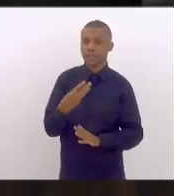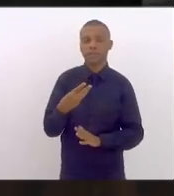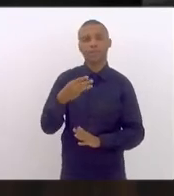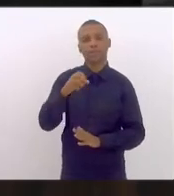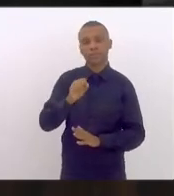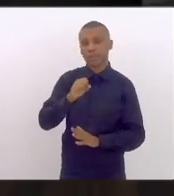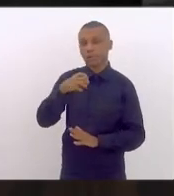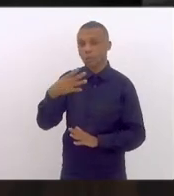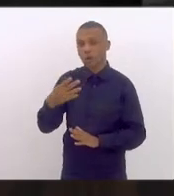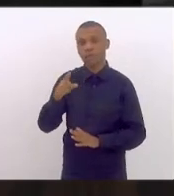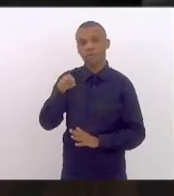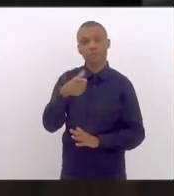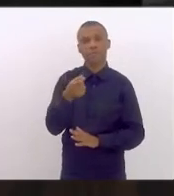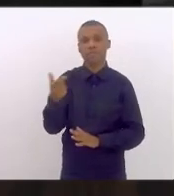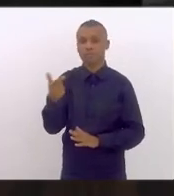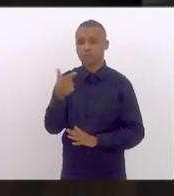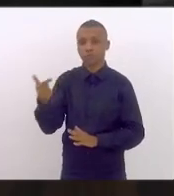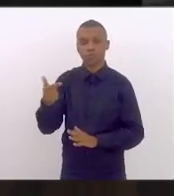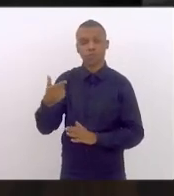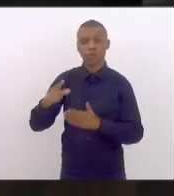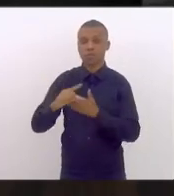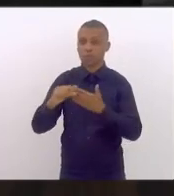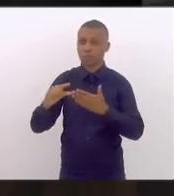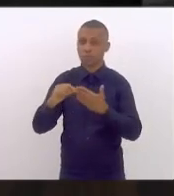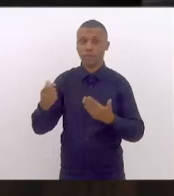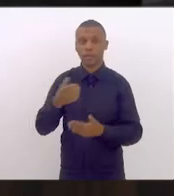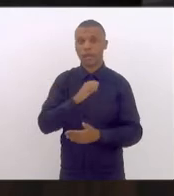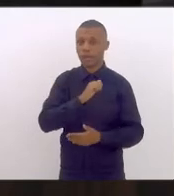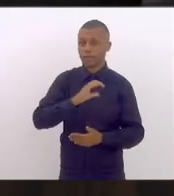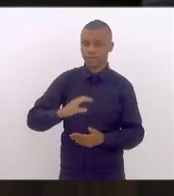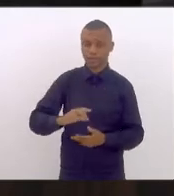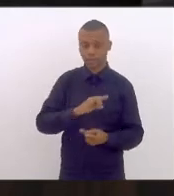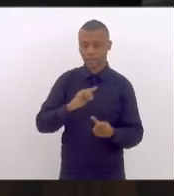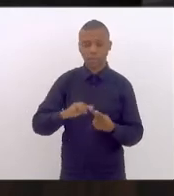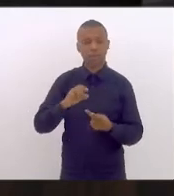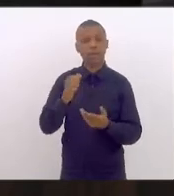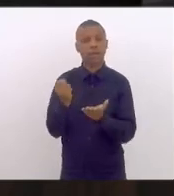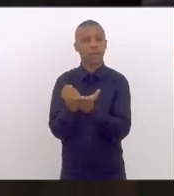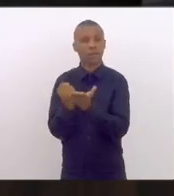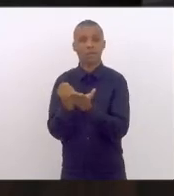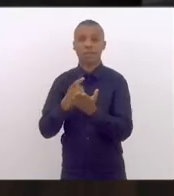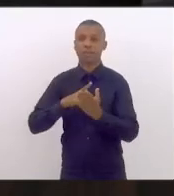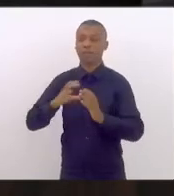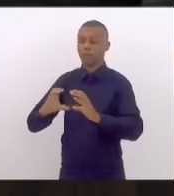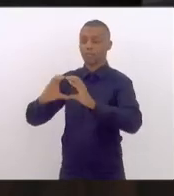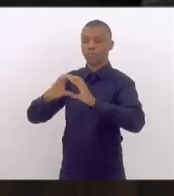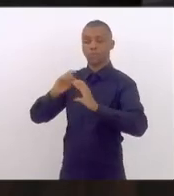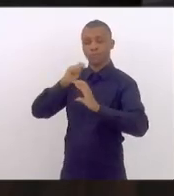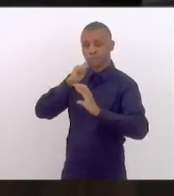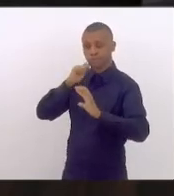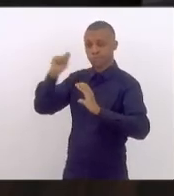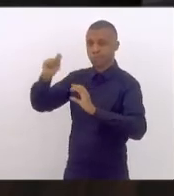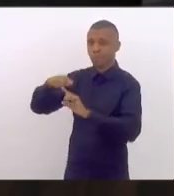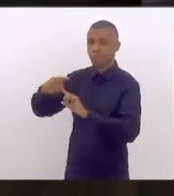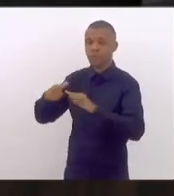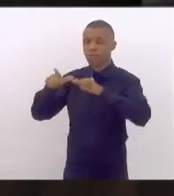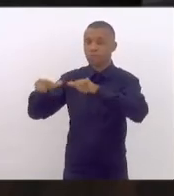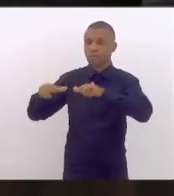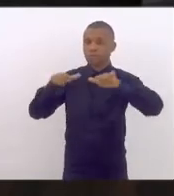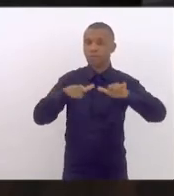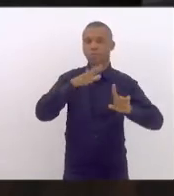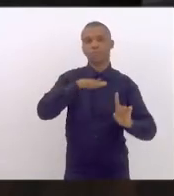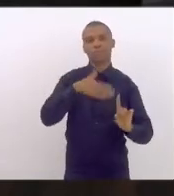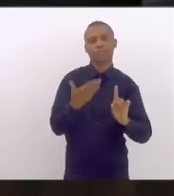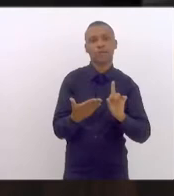de autoria dos deputados André siciliano e Samuel Malafaia consegue medalha Tiradentes respectivo diploma o